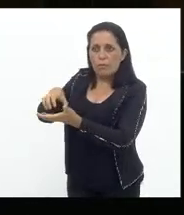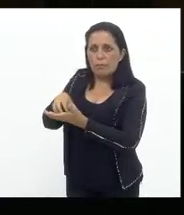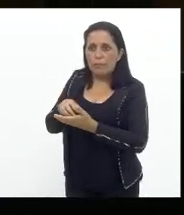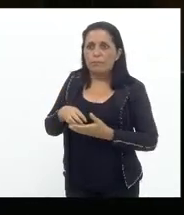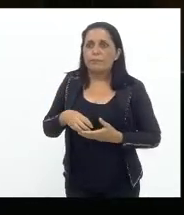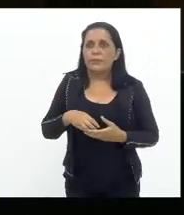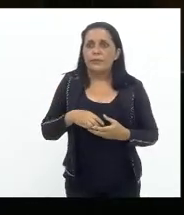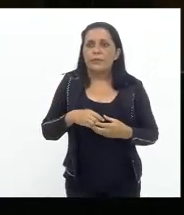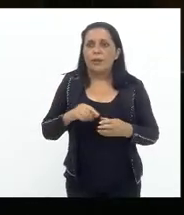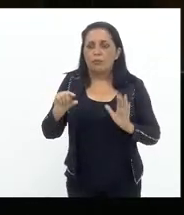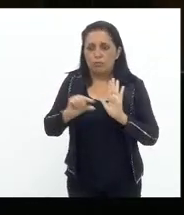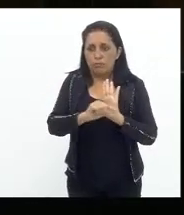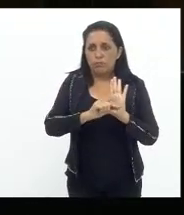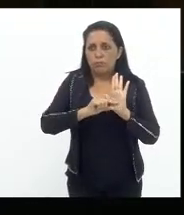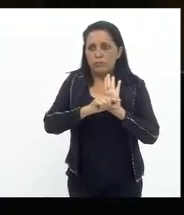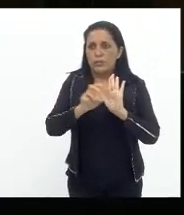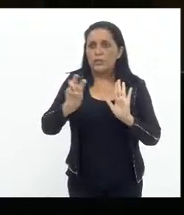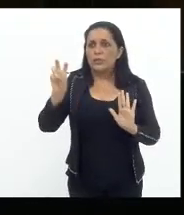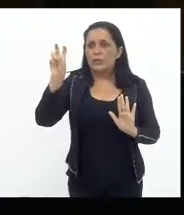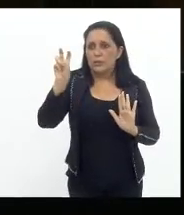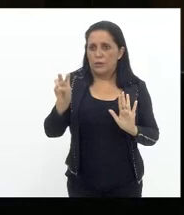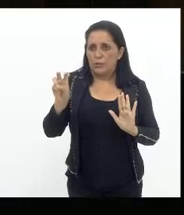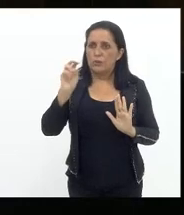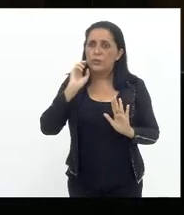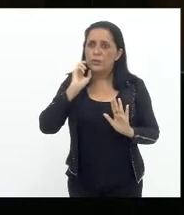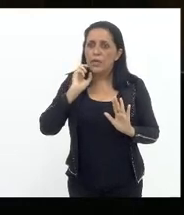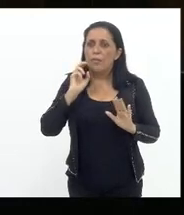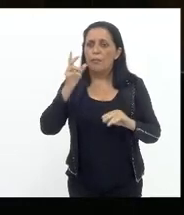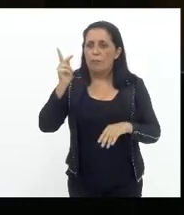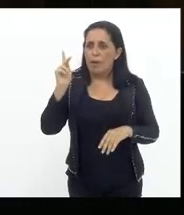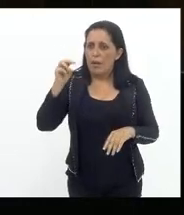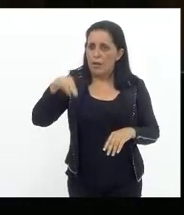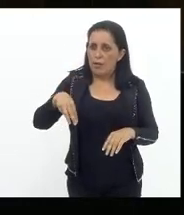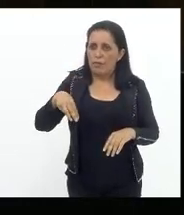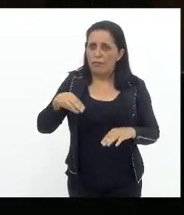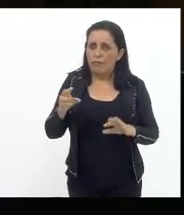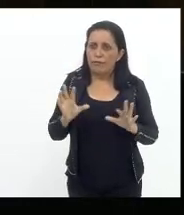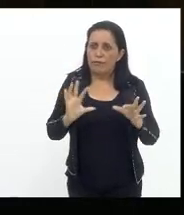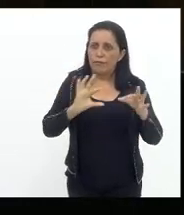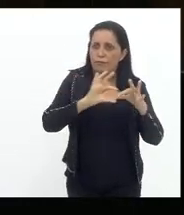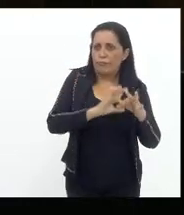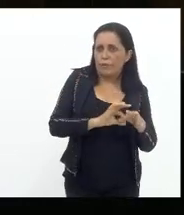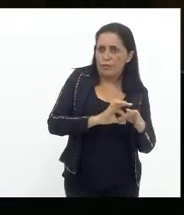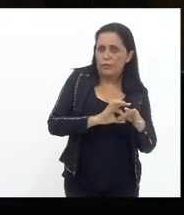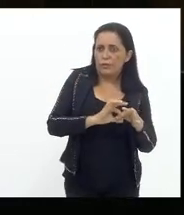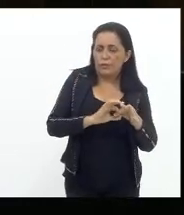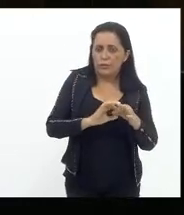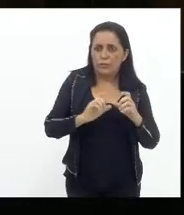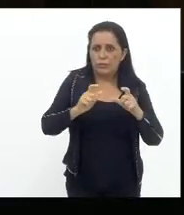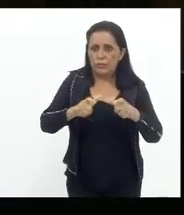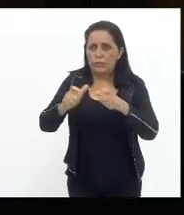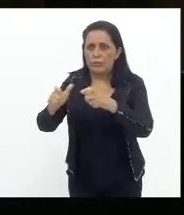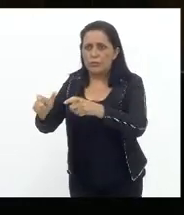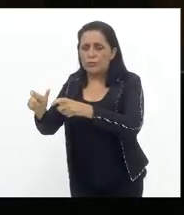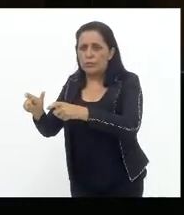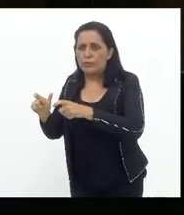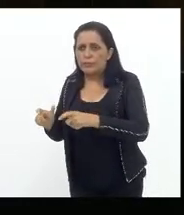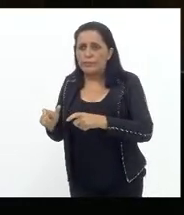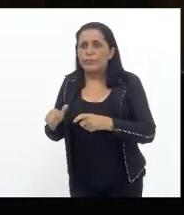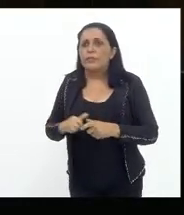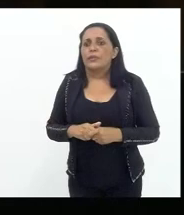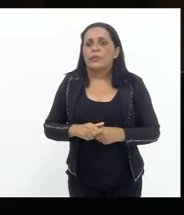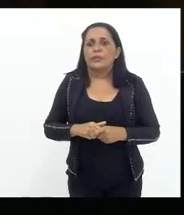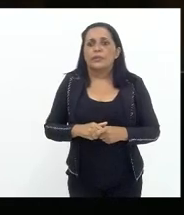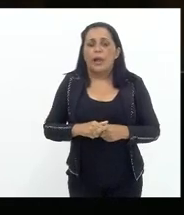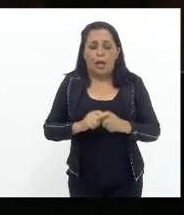5A, as Polícias Penais vinculadas aos órgãos administrador do Sistema Penal da Unidade Federativa que